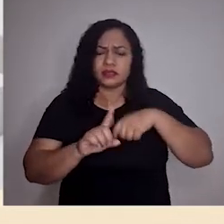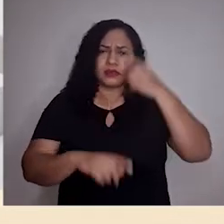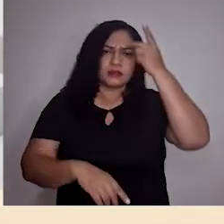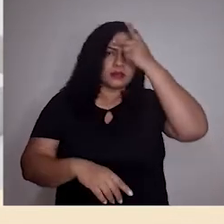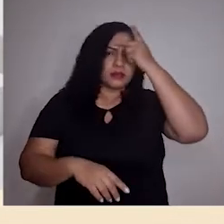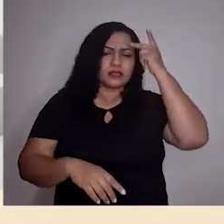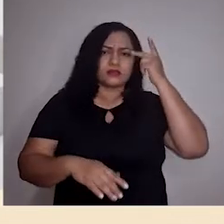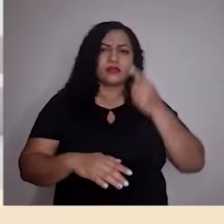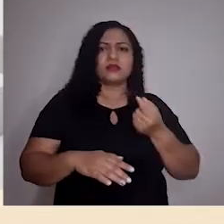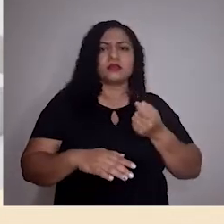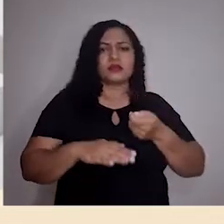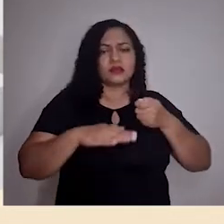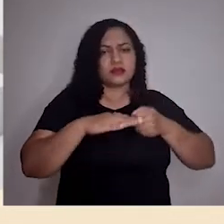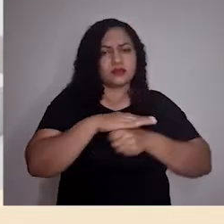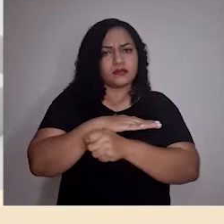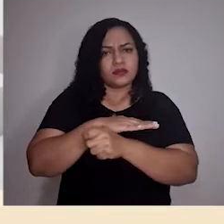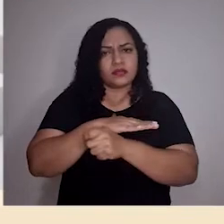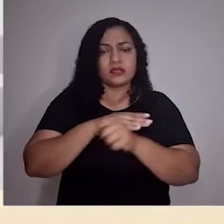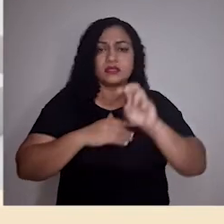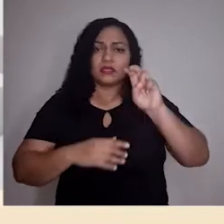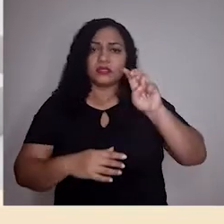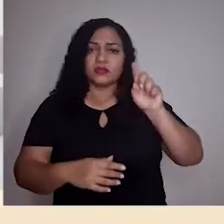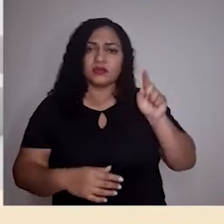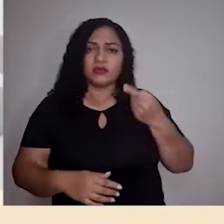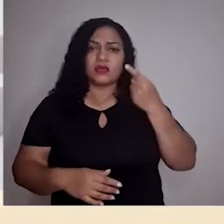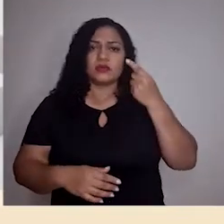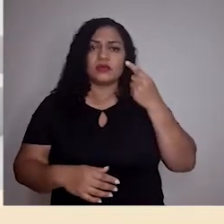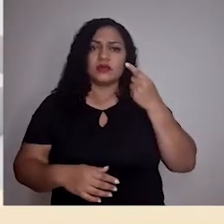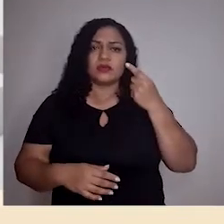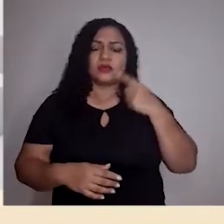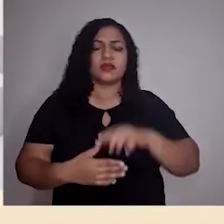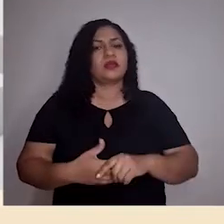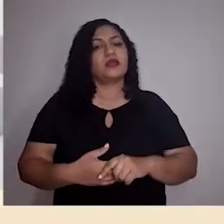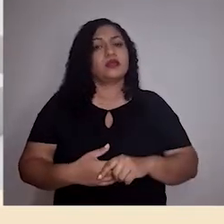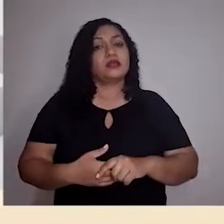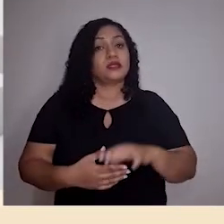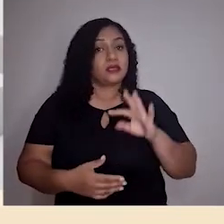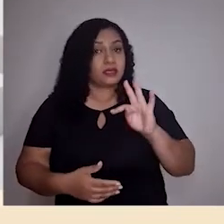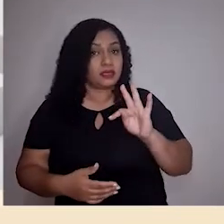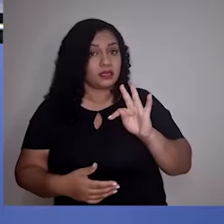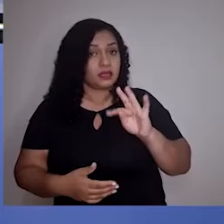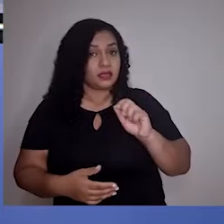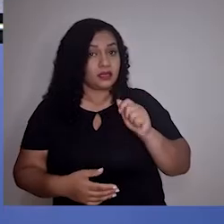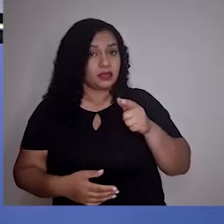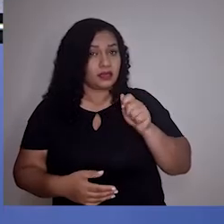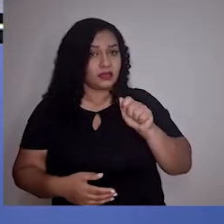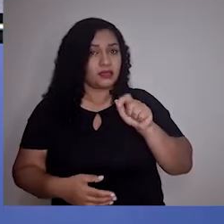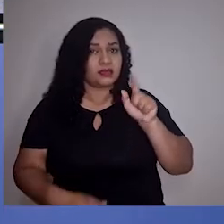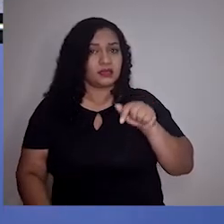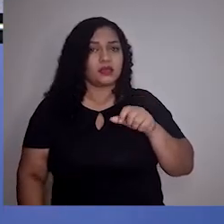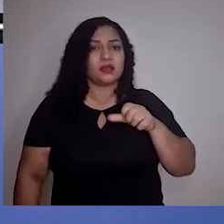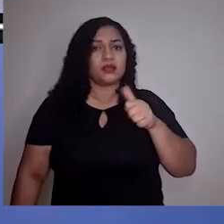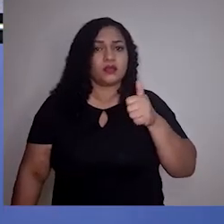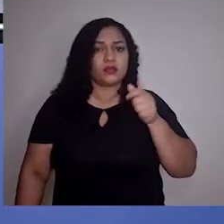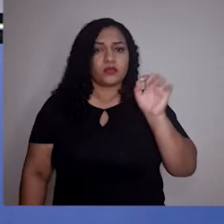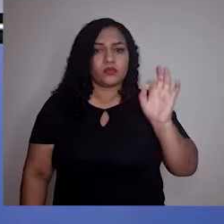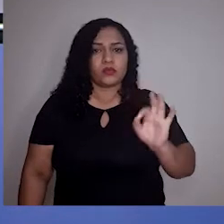de R$5.000, a taxa de 1% ao mês?